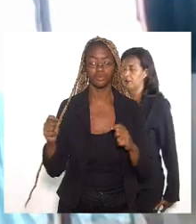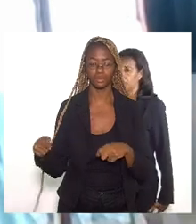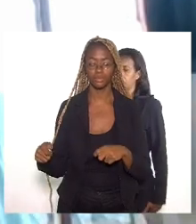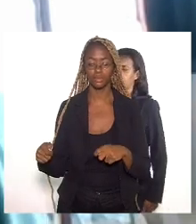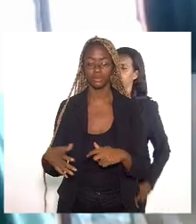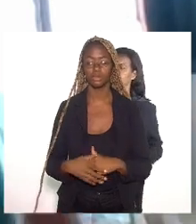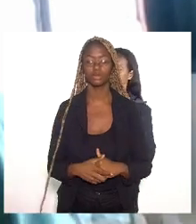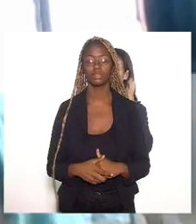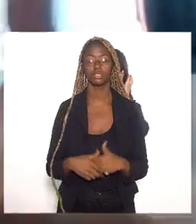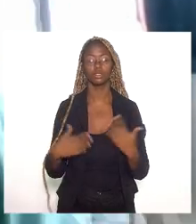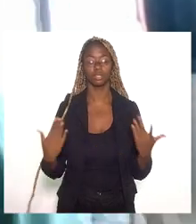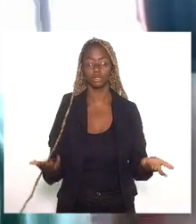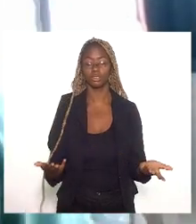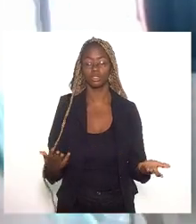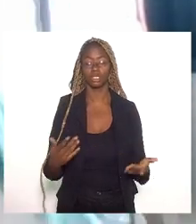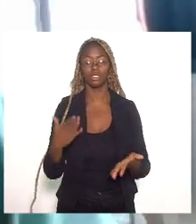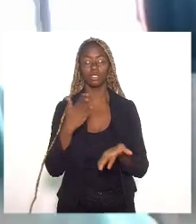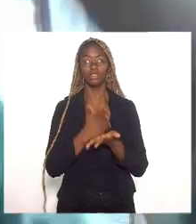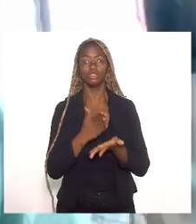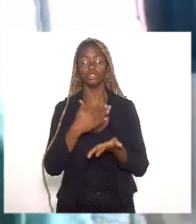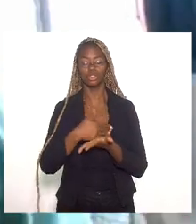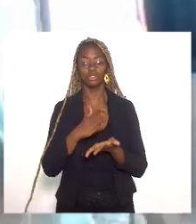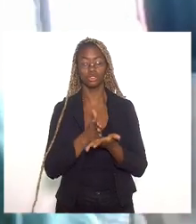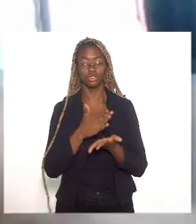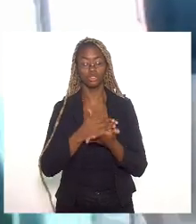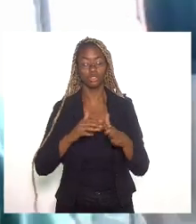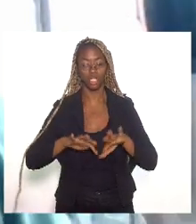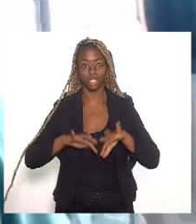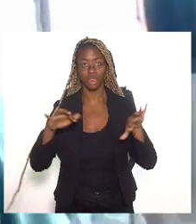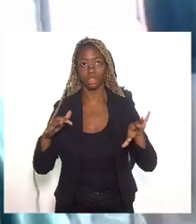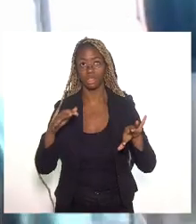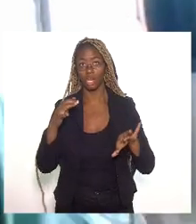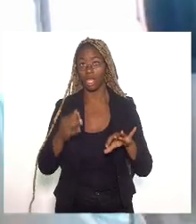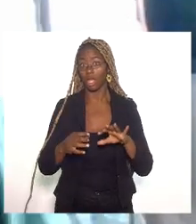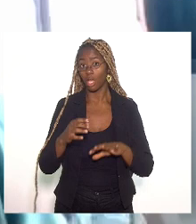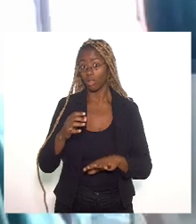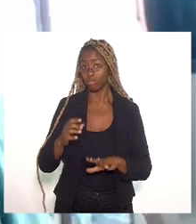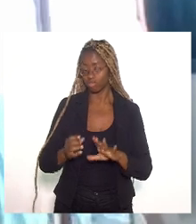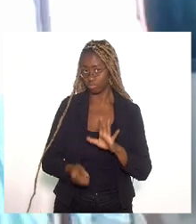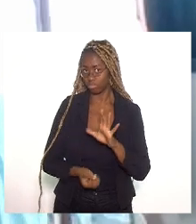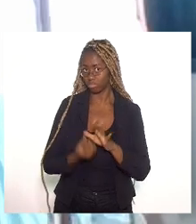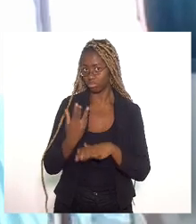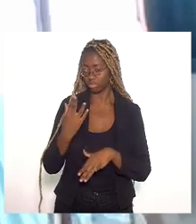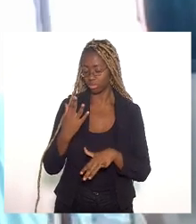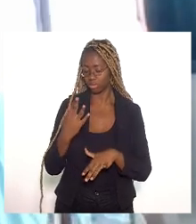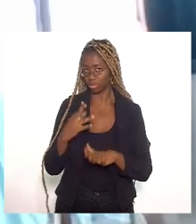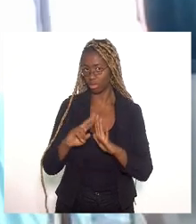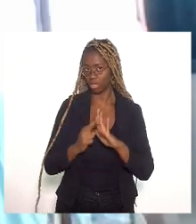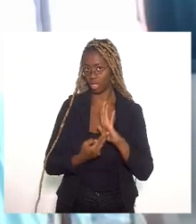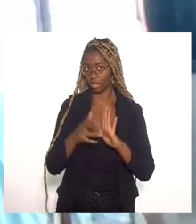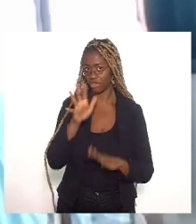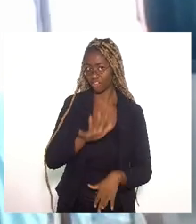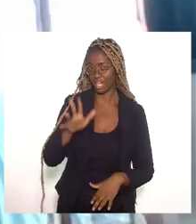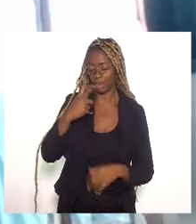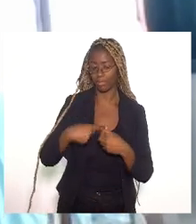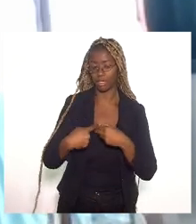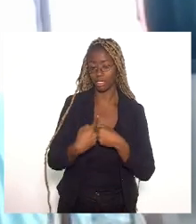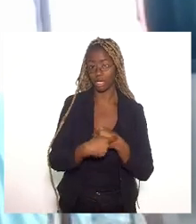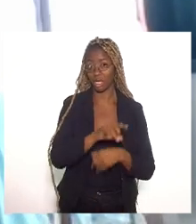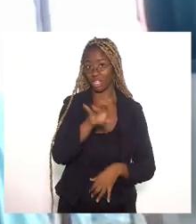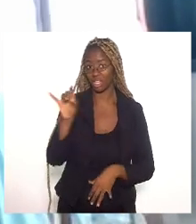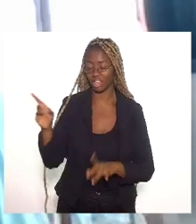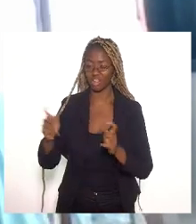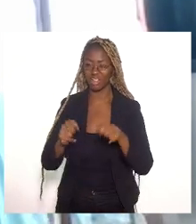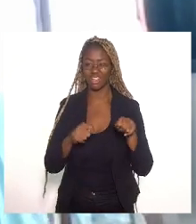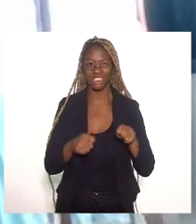e aí você divide, cria uma norma geral para os municípios, cada um faz de acordo com a sua competência e tira